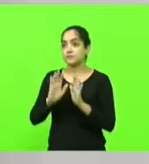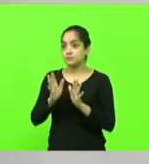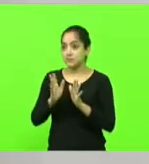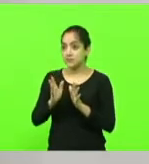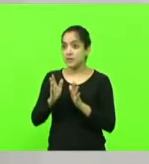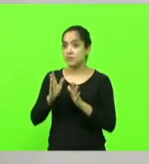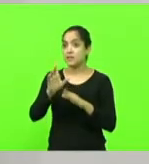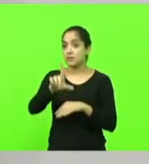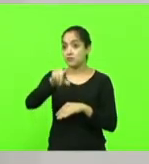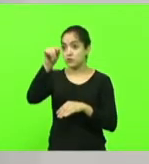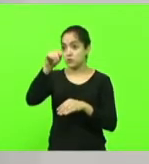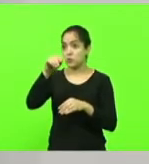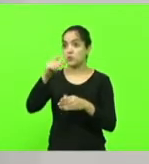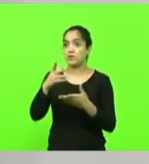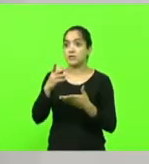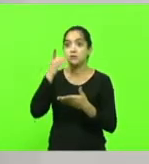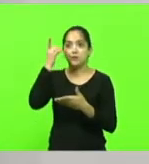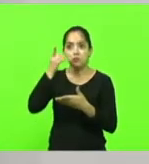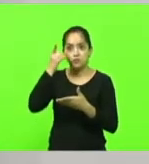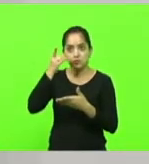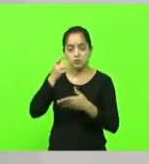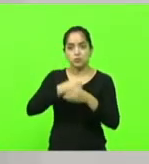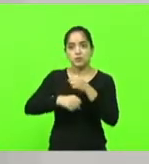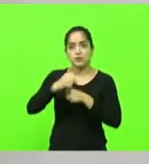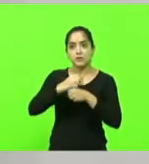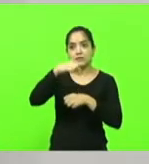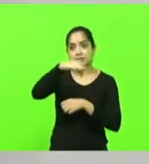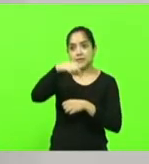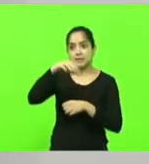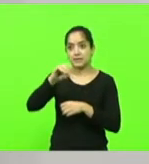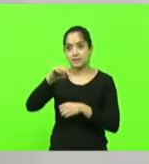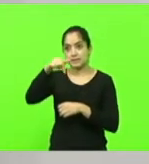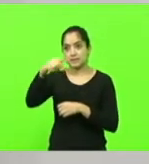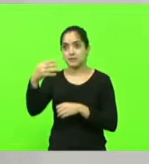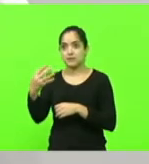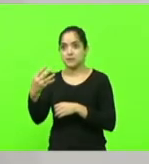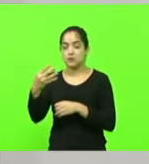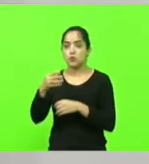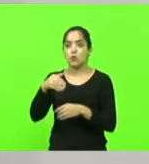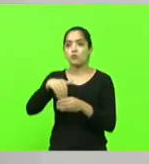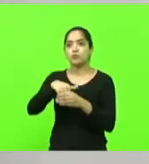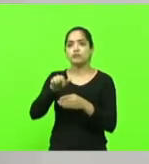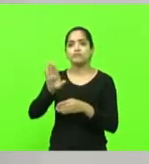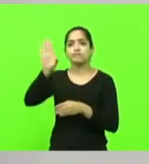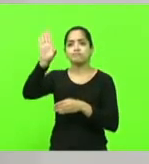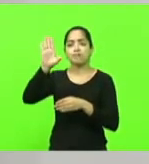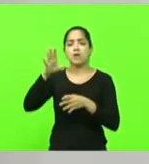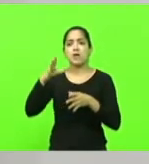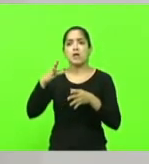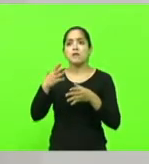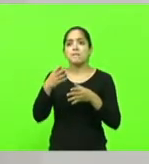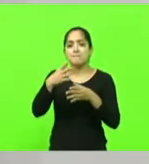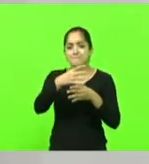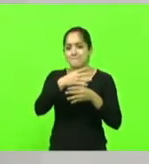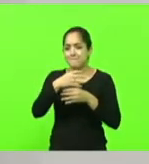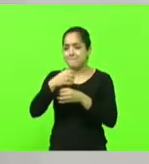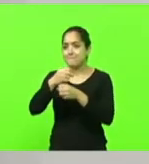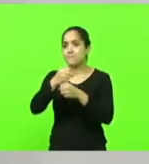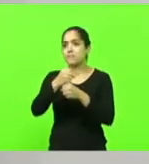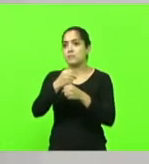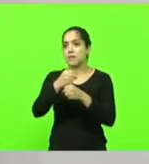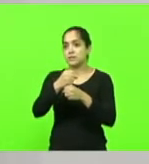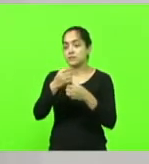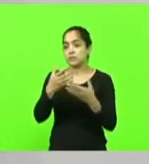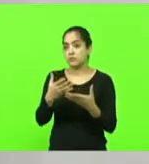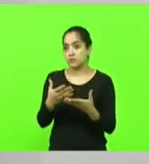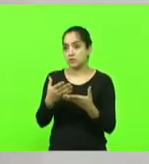eleito deputado federal em 70 e 74, quando foi o candidato mais votado em Santa Catarina. Na